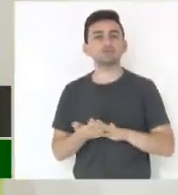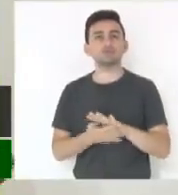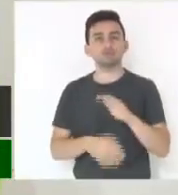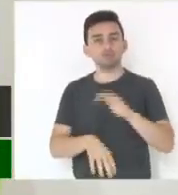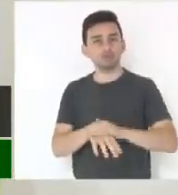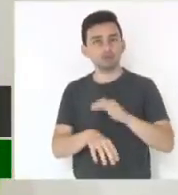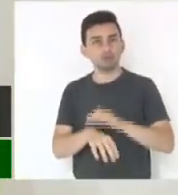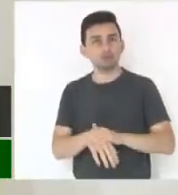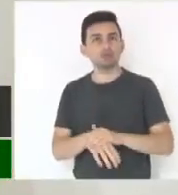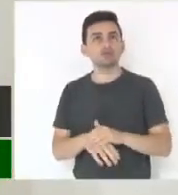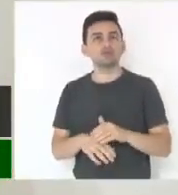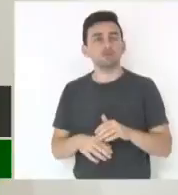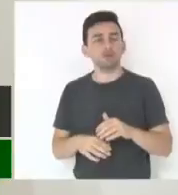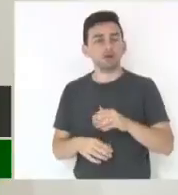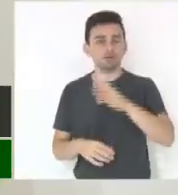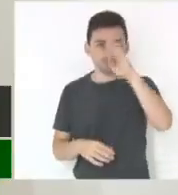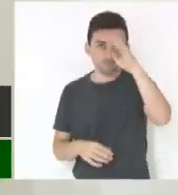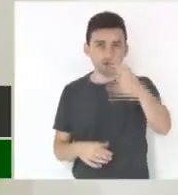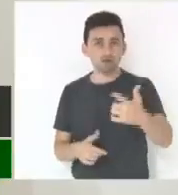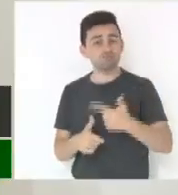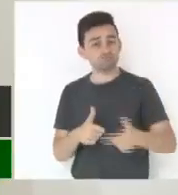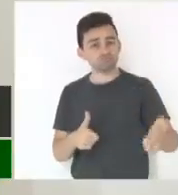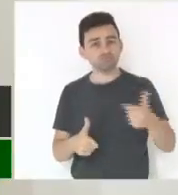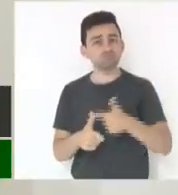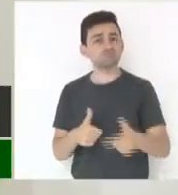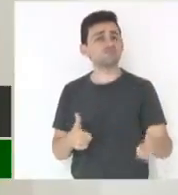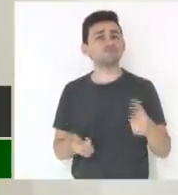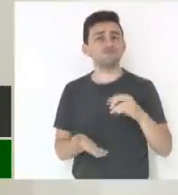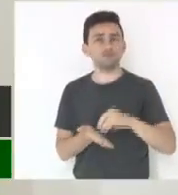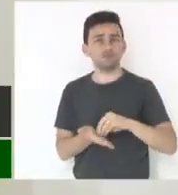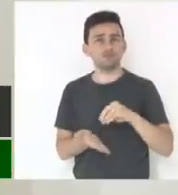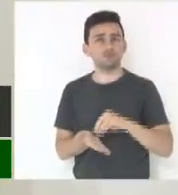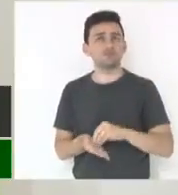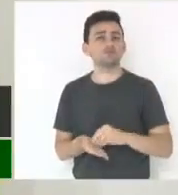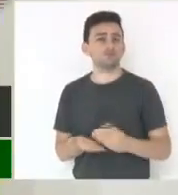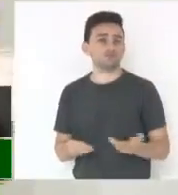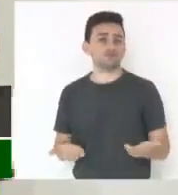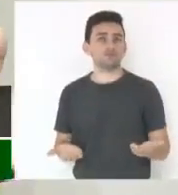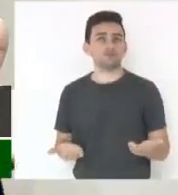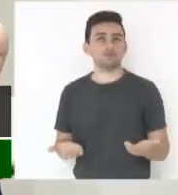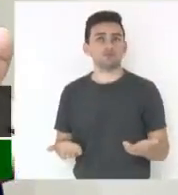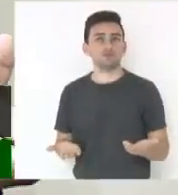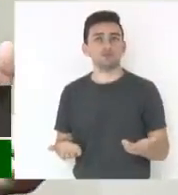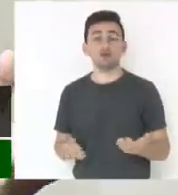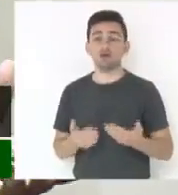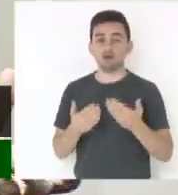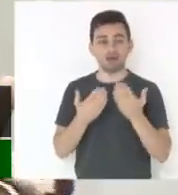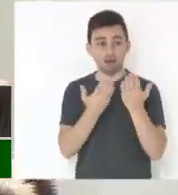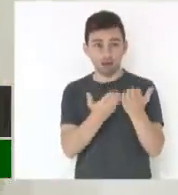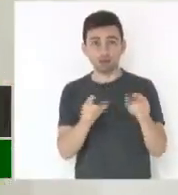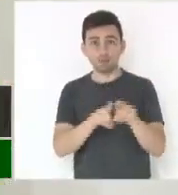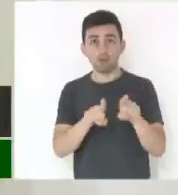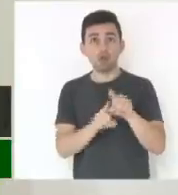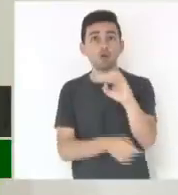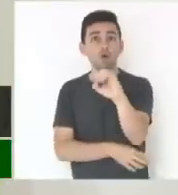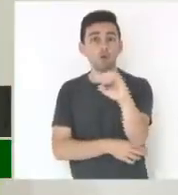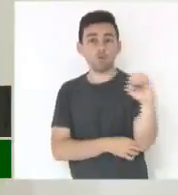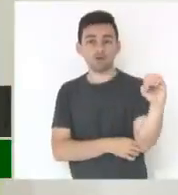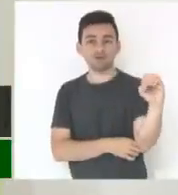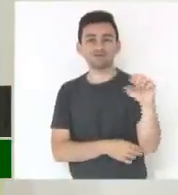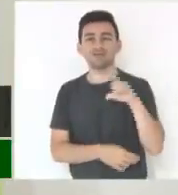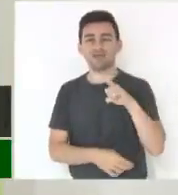para solucionar o problema do nosso Estado. E no Oeste Catarinense, a